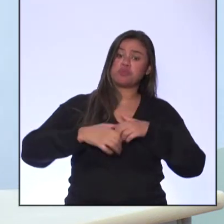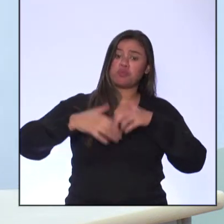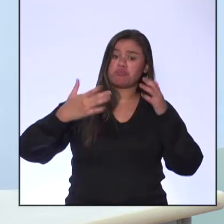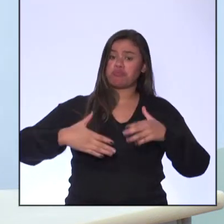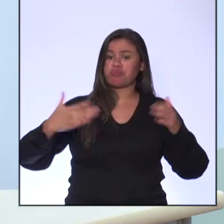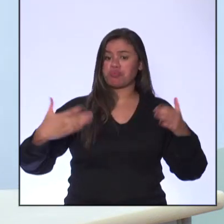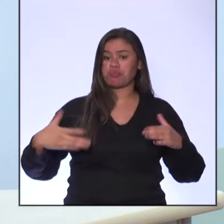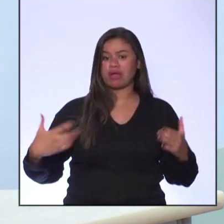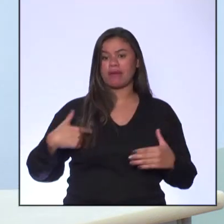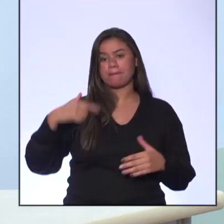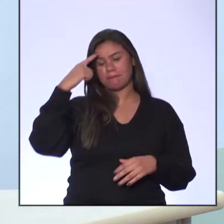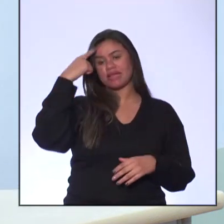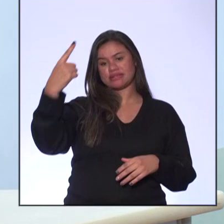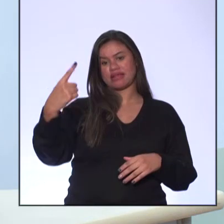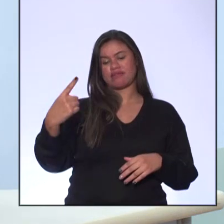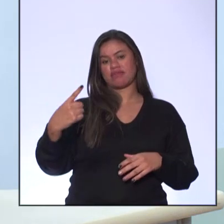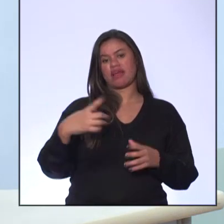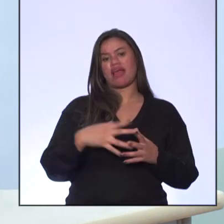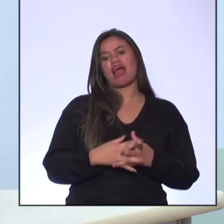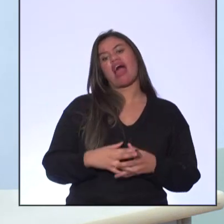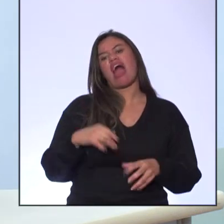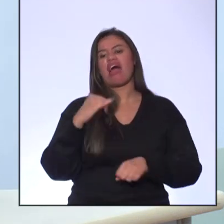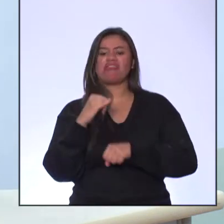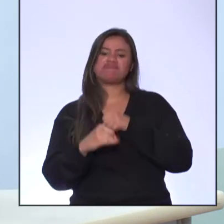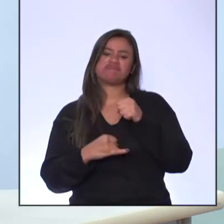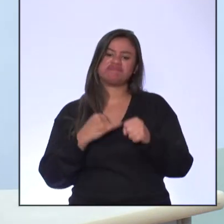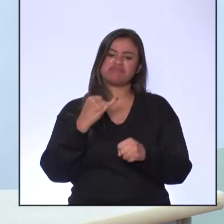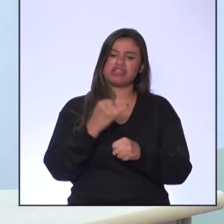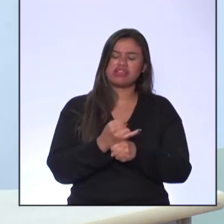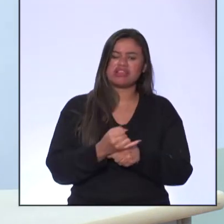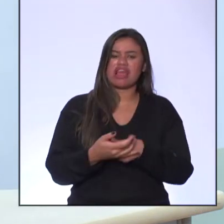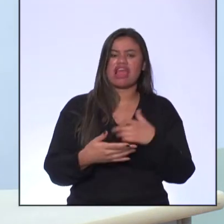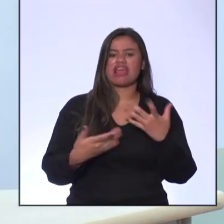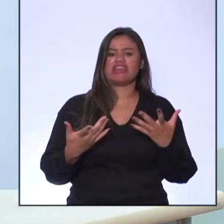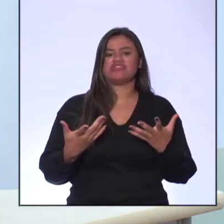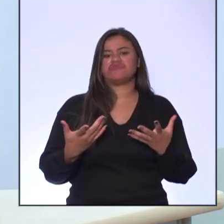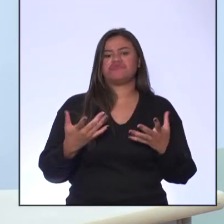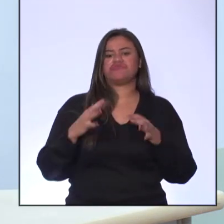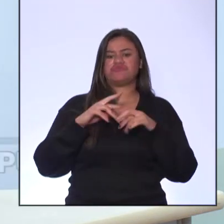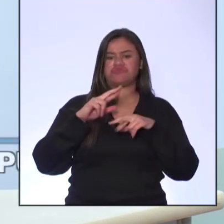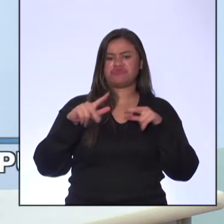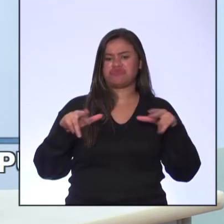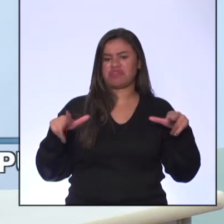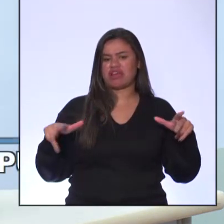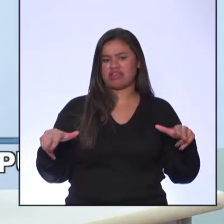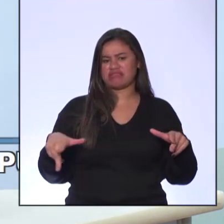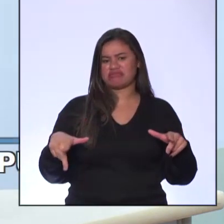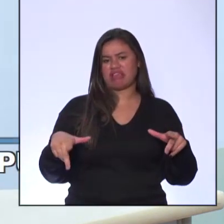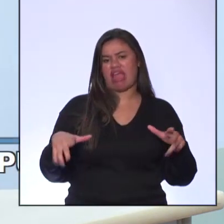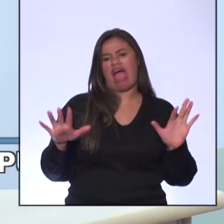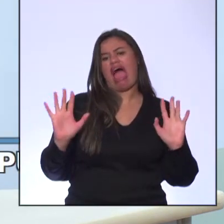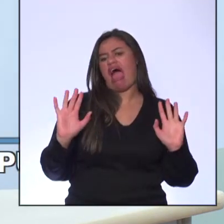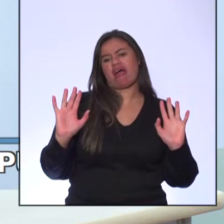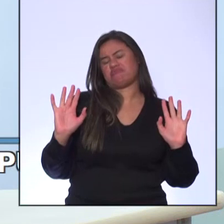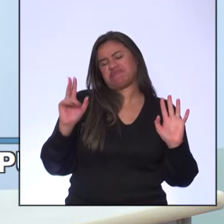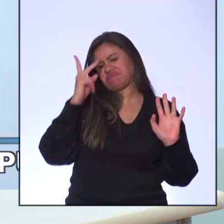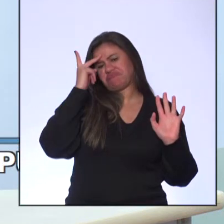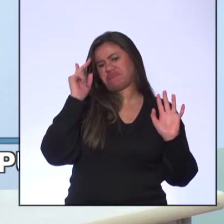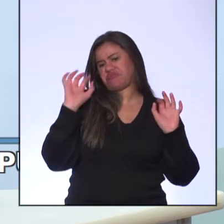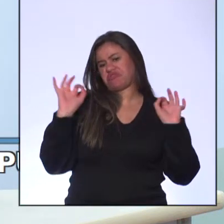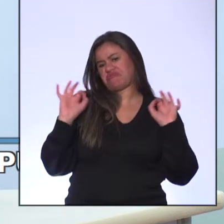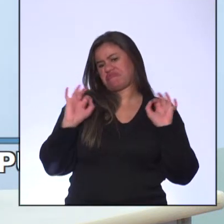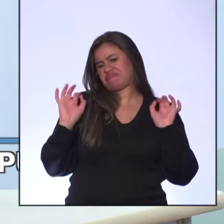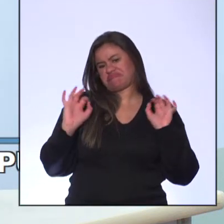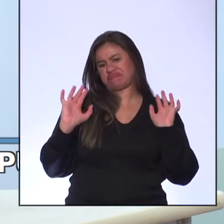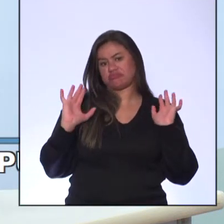pensava que as redes sociais, a internet, esse mundo virtual era terra de ninguém, vamos pensar assim.